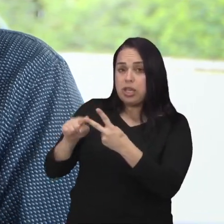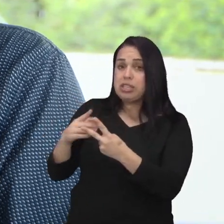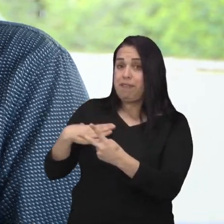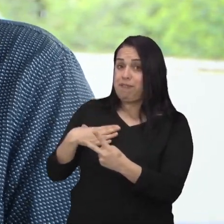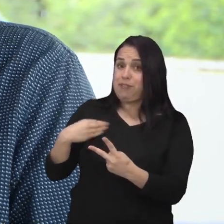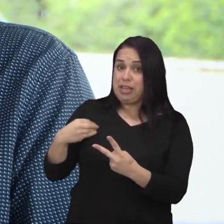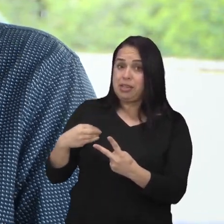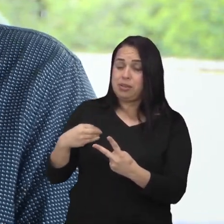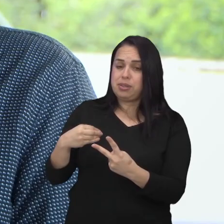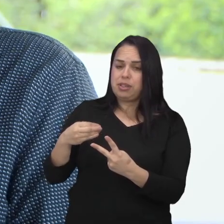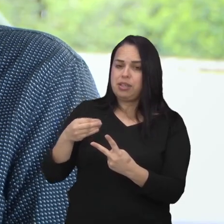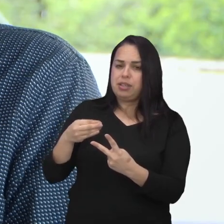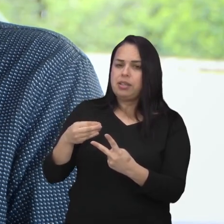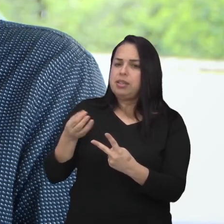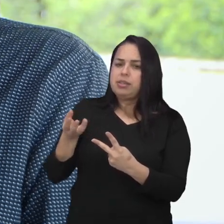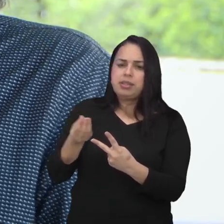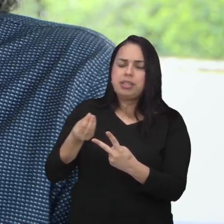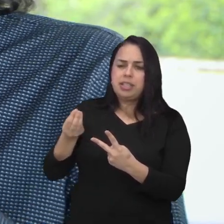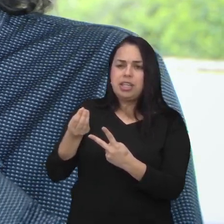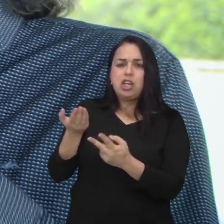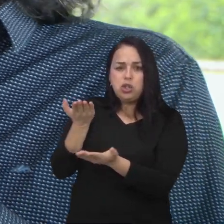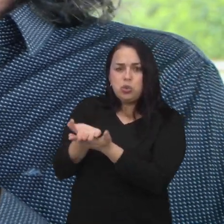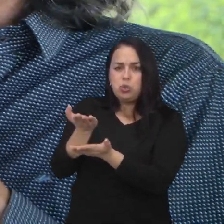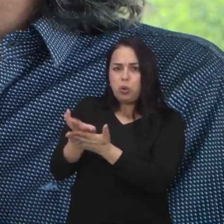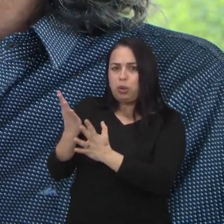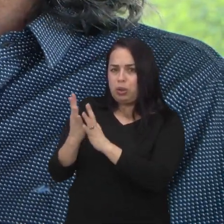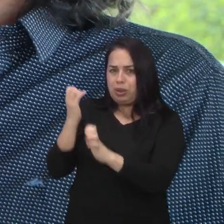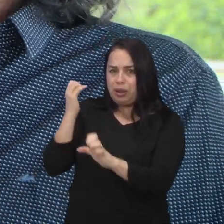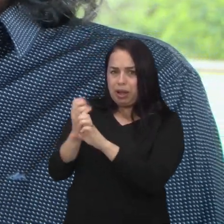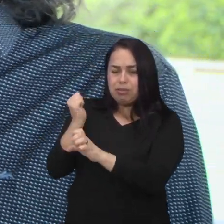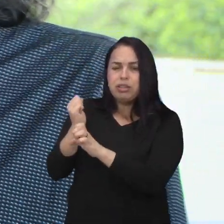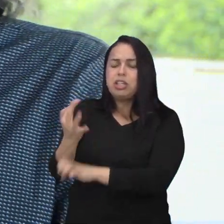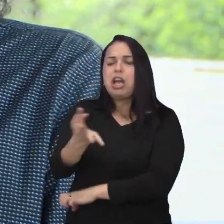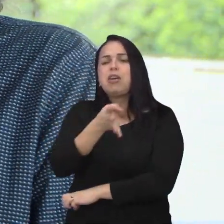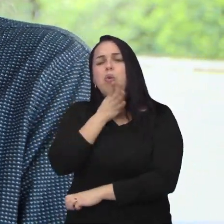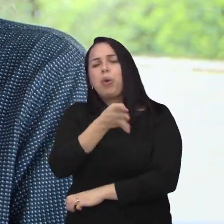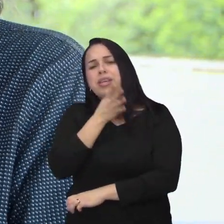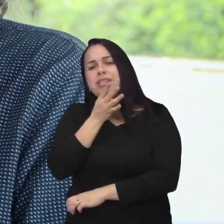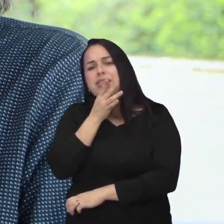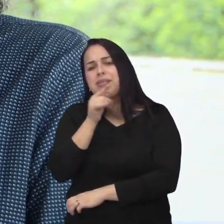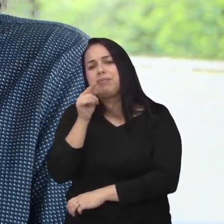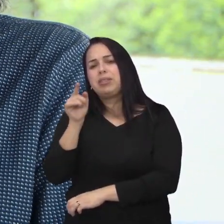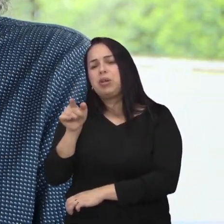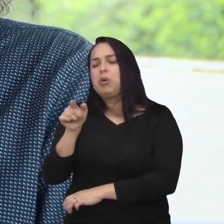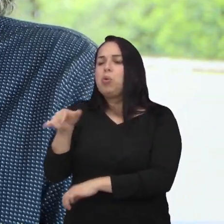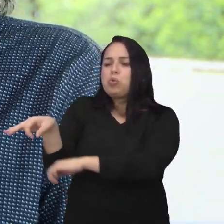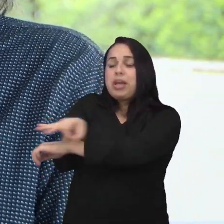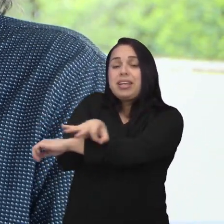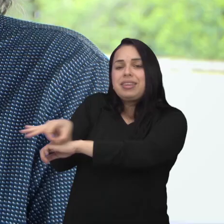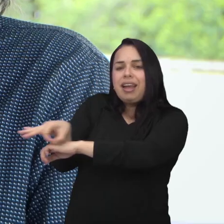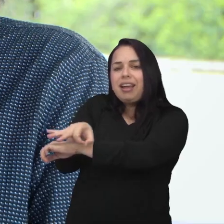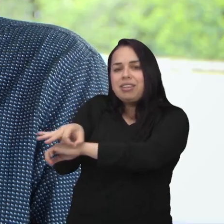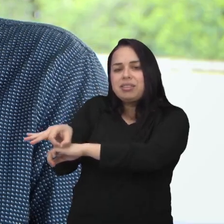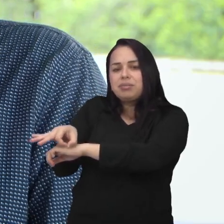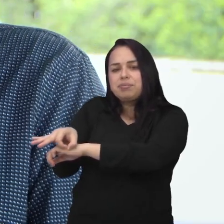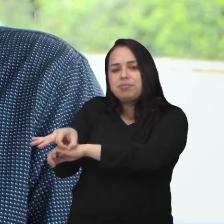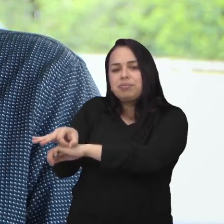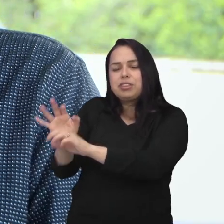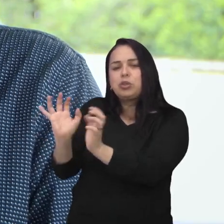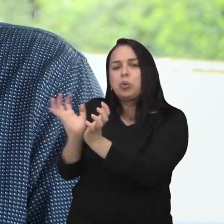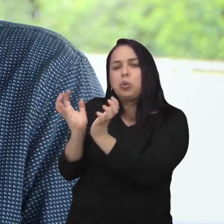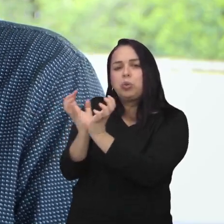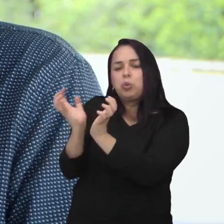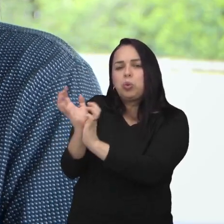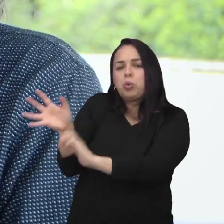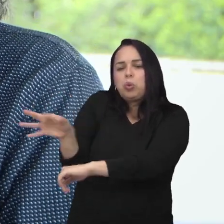Clemente Gomes, que fez engenharia no Mackenzie, que conheceu os arquitetos que faziam parte do